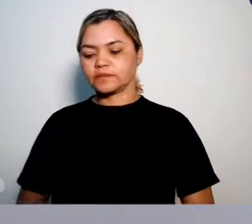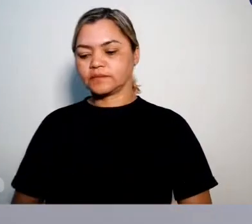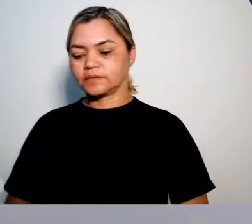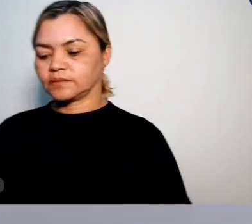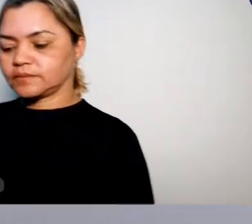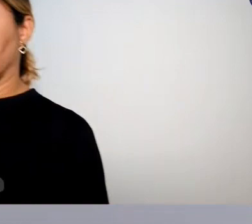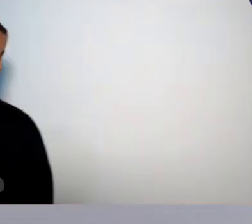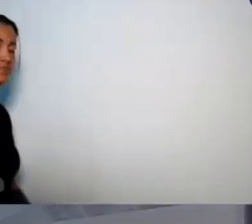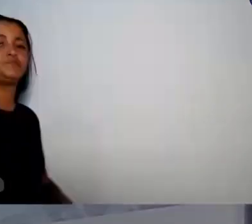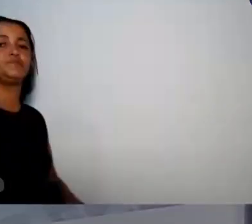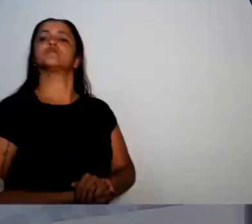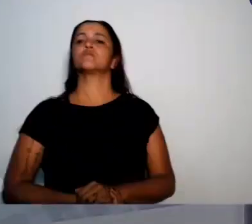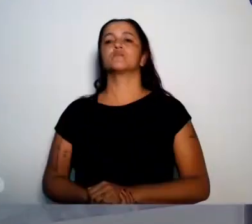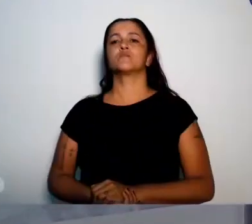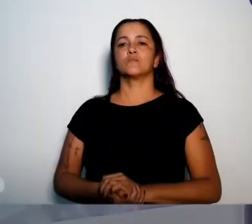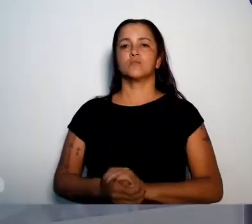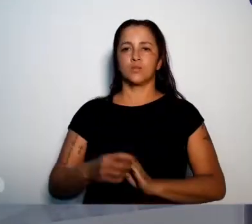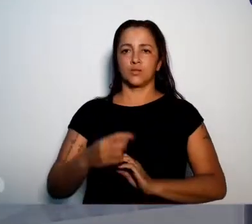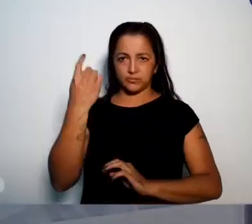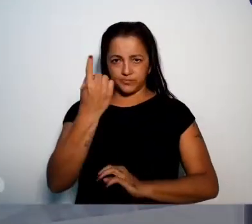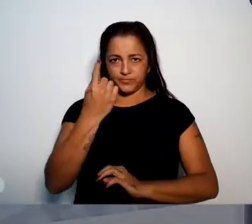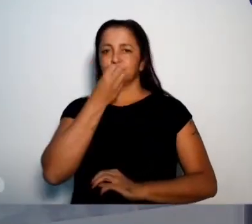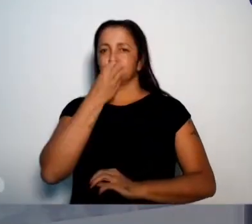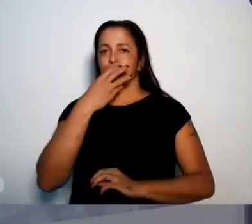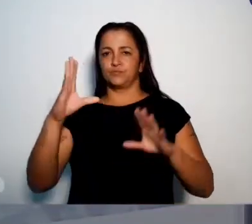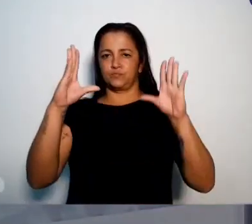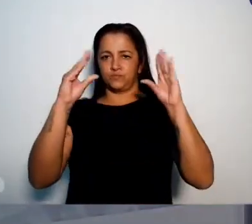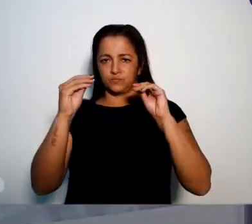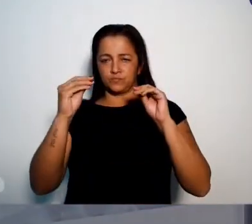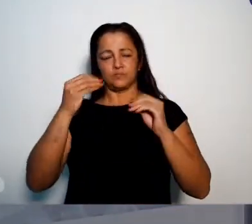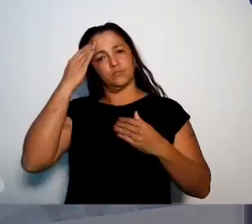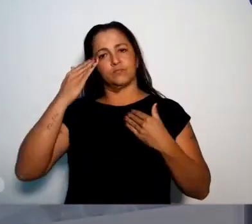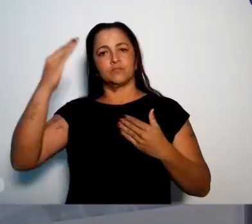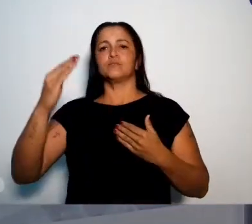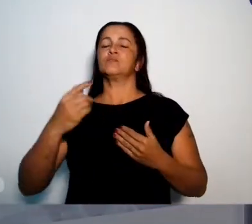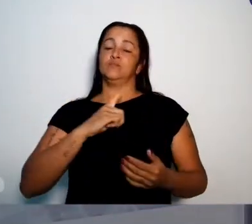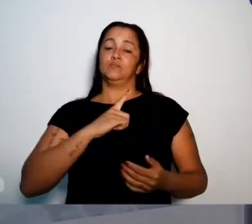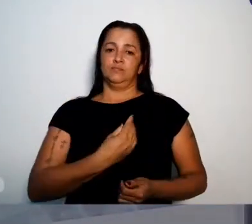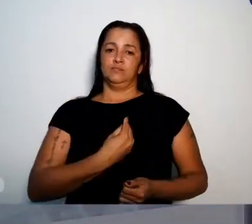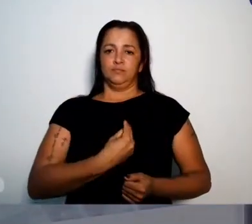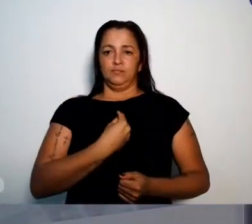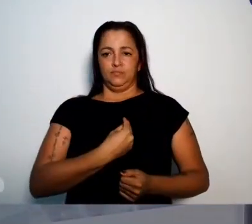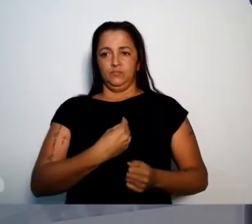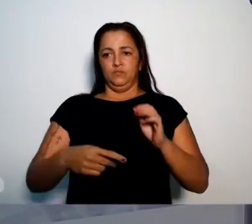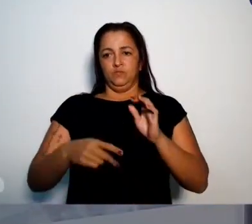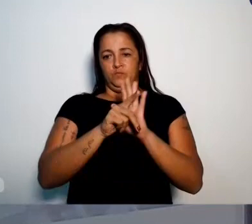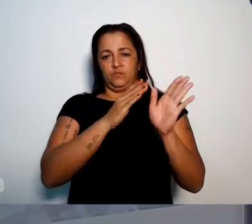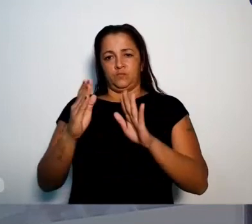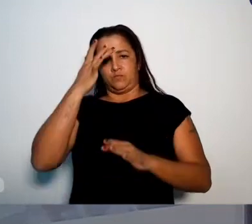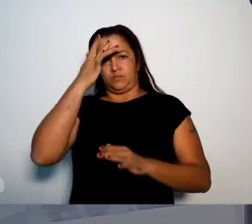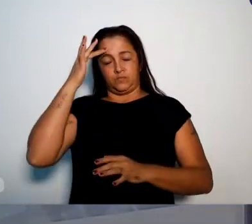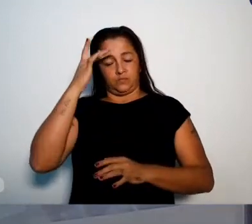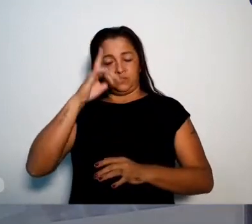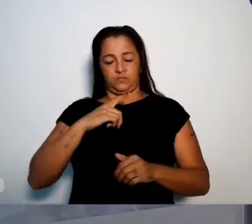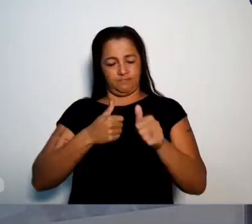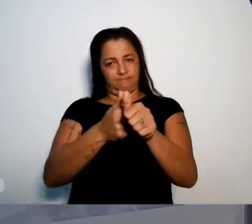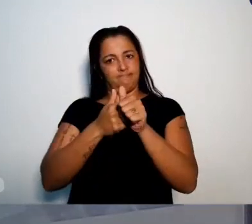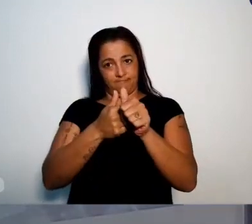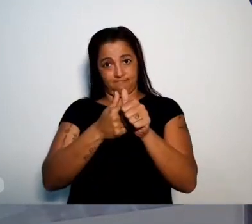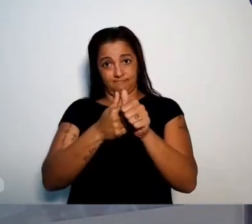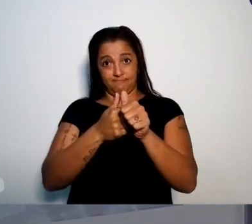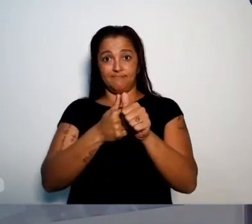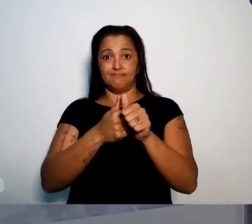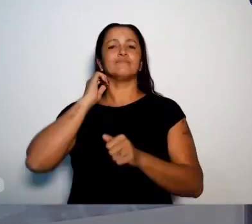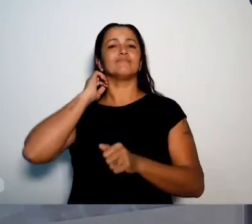Primeiramente, uma boa noite, agradeço aí a presença aí das pessoas, o pessoal que está nos acompanhando. E eu quero